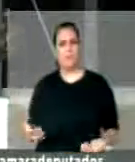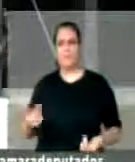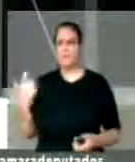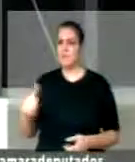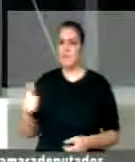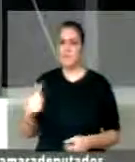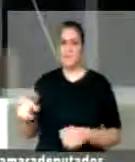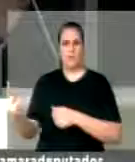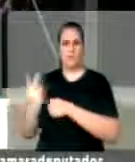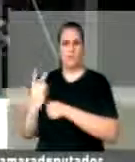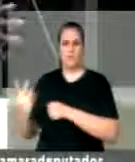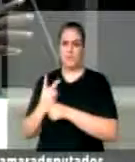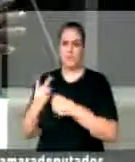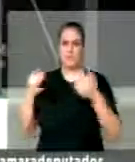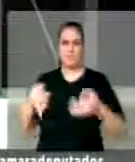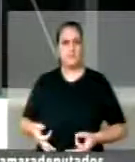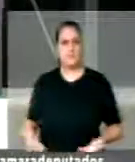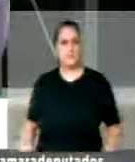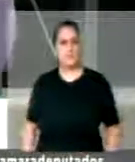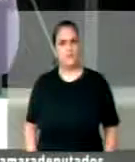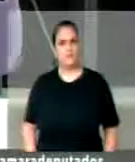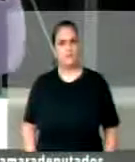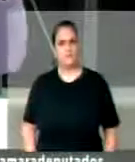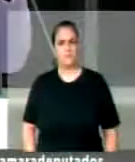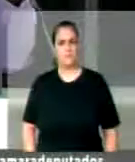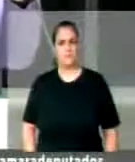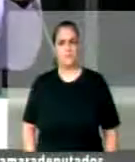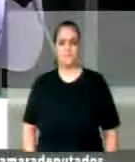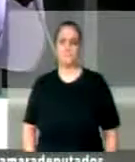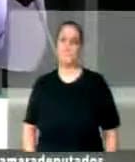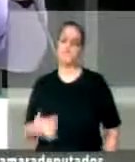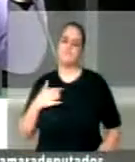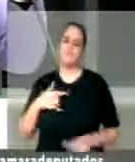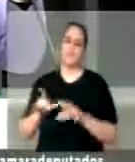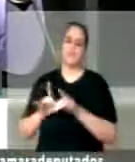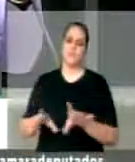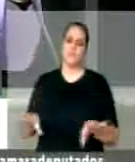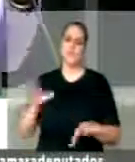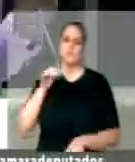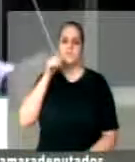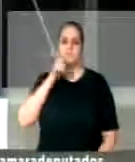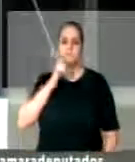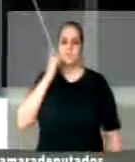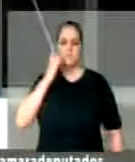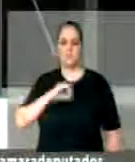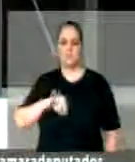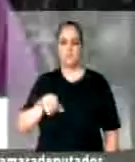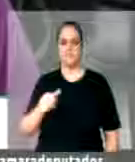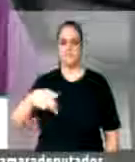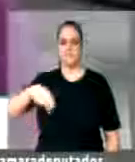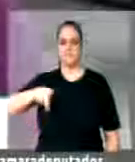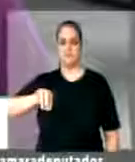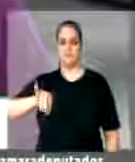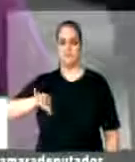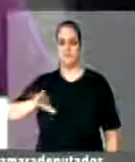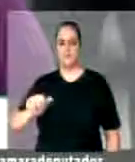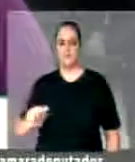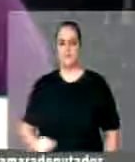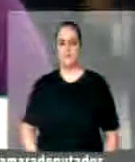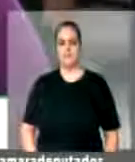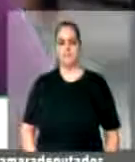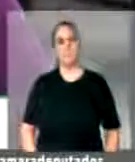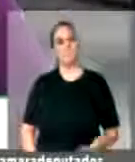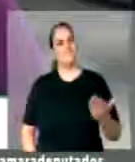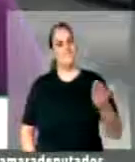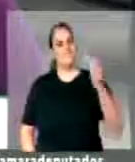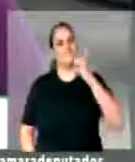que ela precisa dar ao trabalhador. Eu dou a parte à deputada Jandira Fegali. Deputado Benedito, eu estou lhe ouvindo